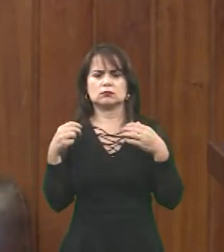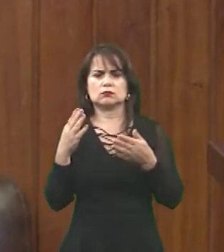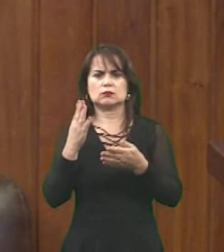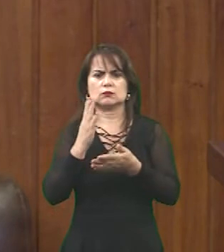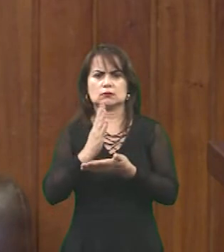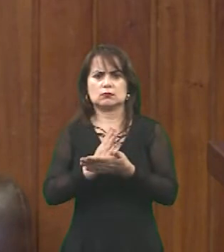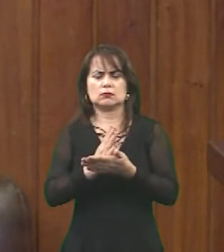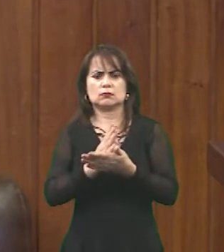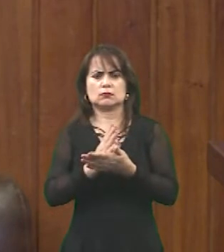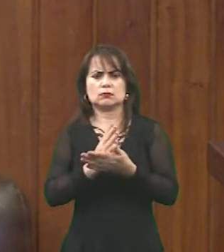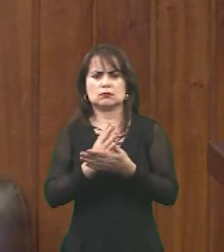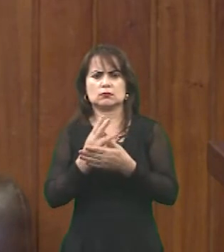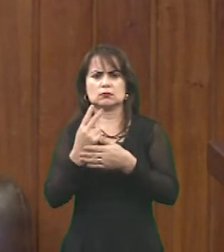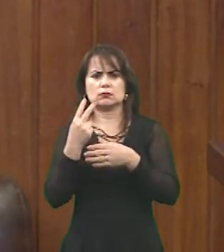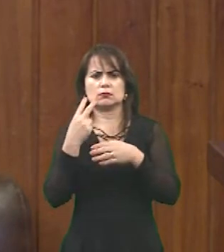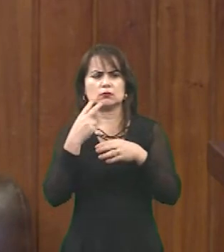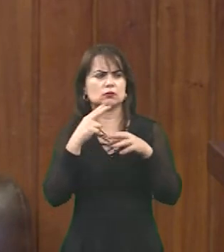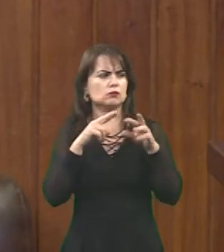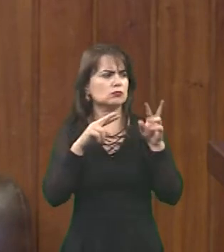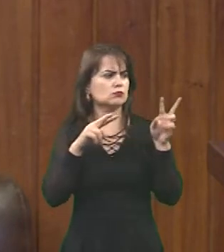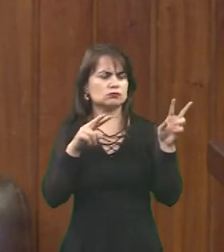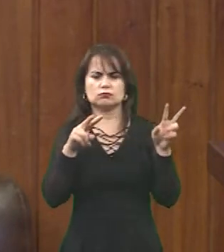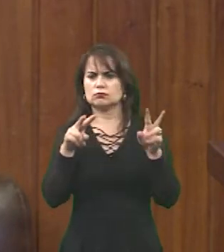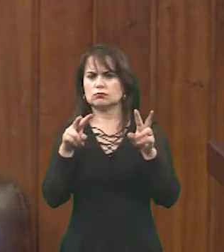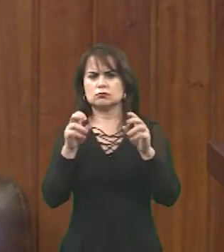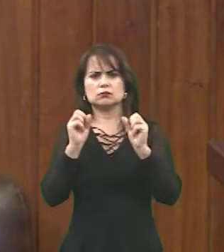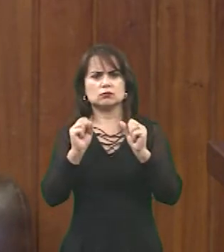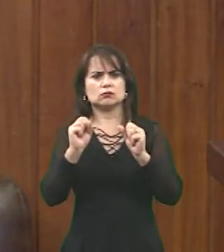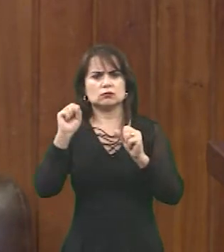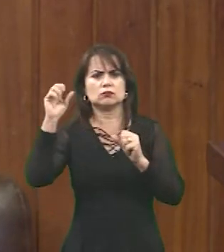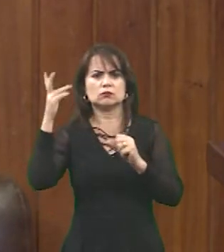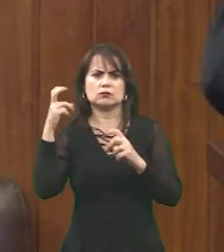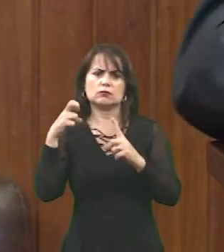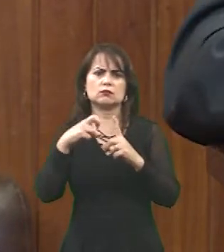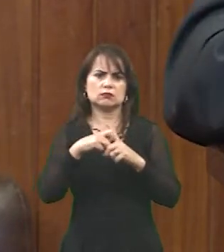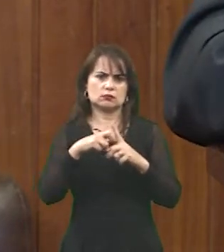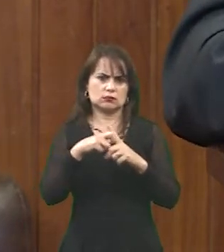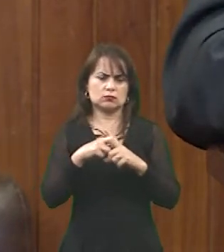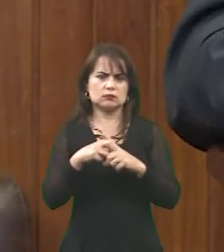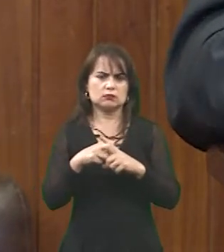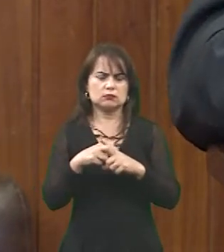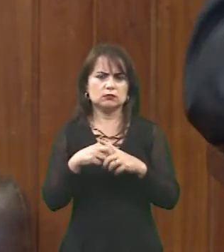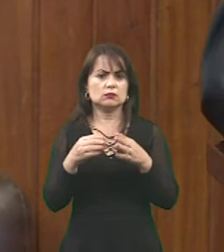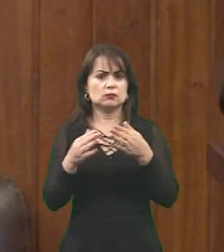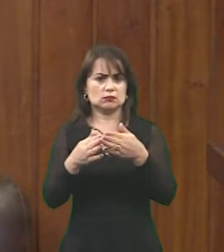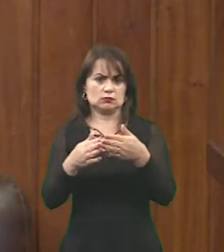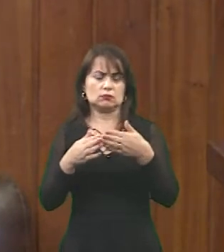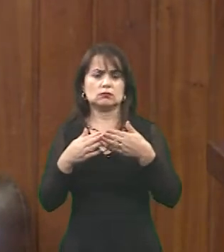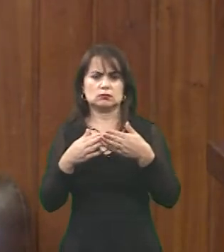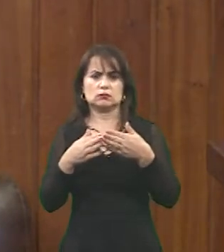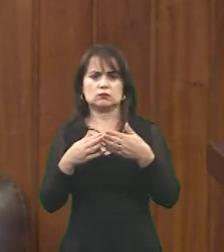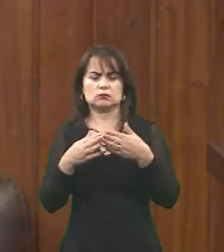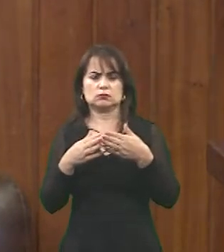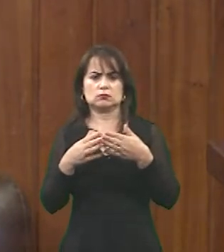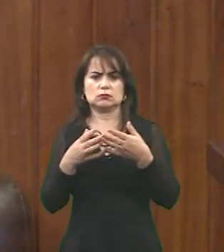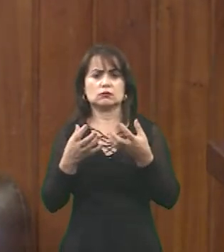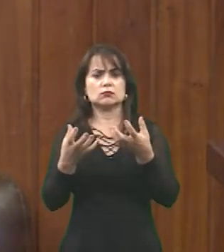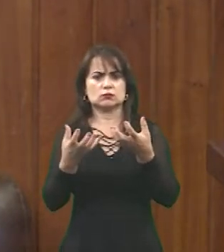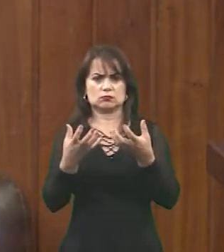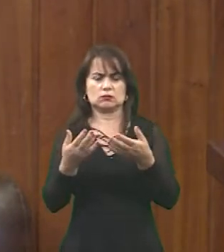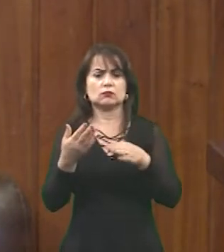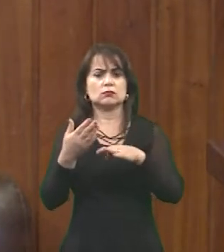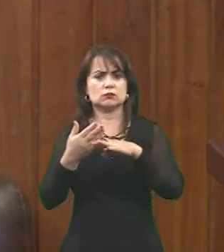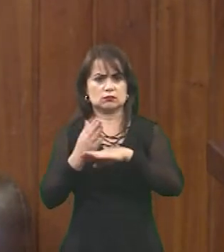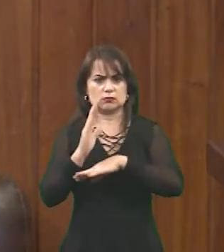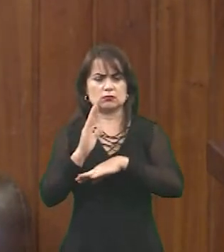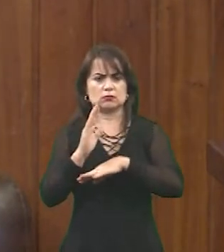ruas aqui do centro e com muita frequência por isso eu Peço aprovação do mesmo porque já passou a